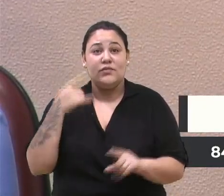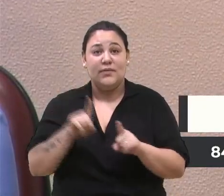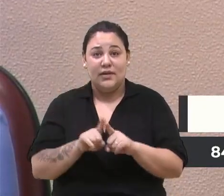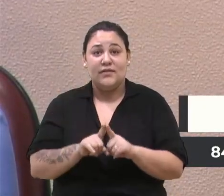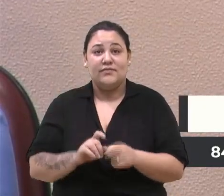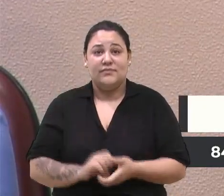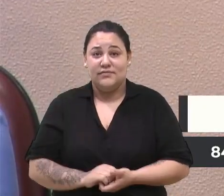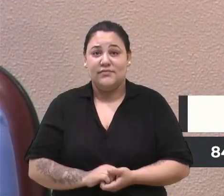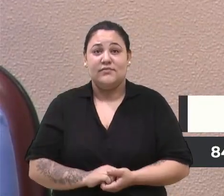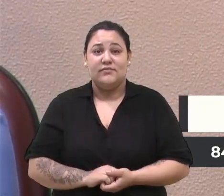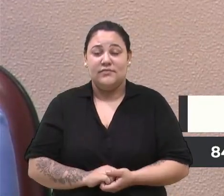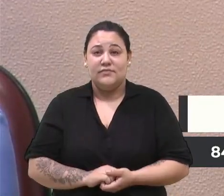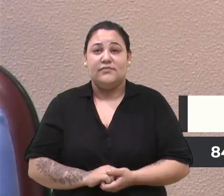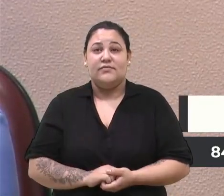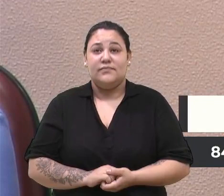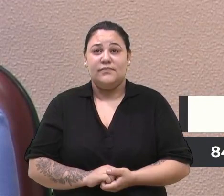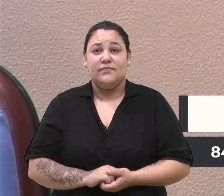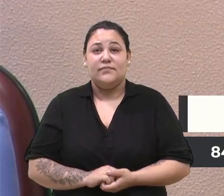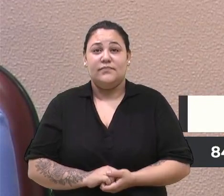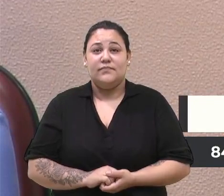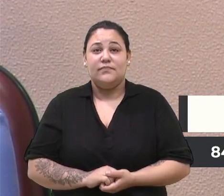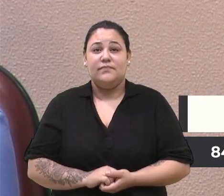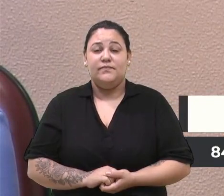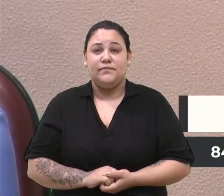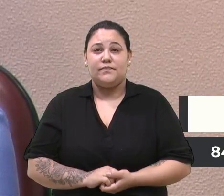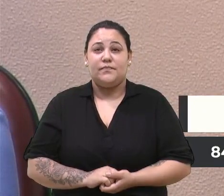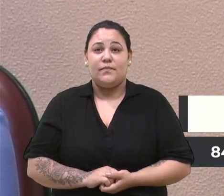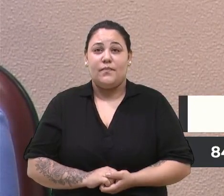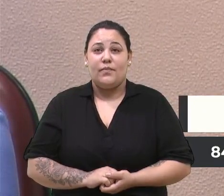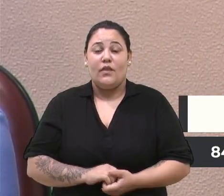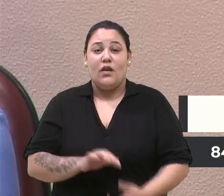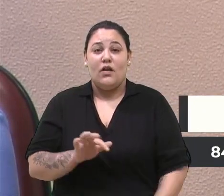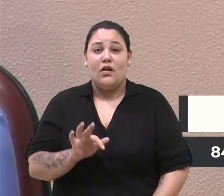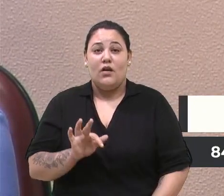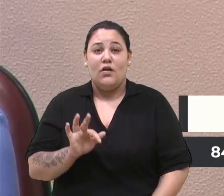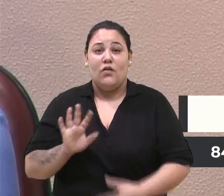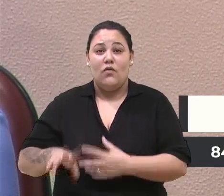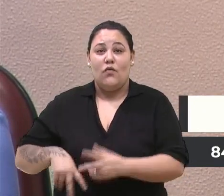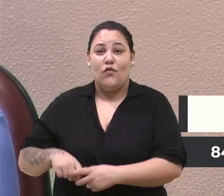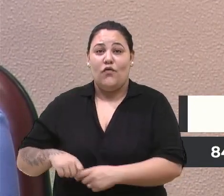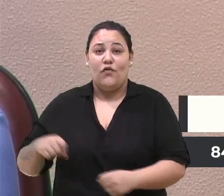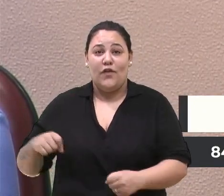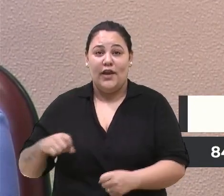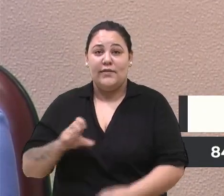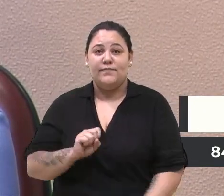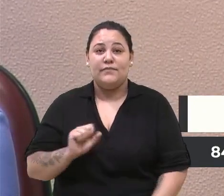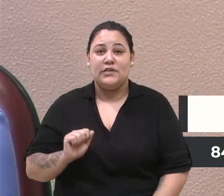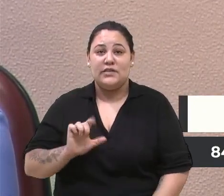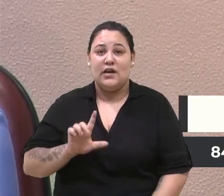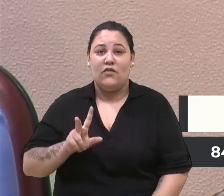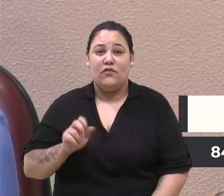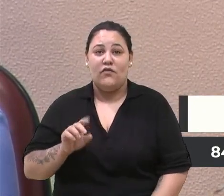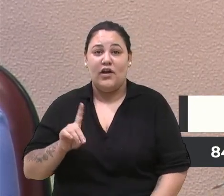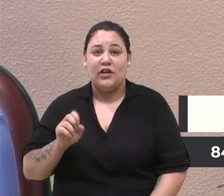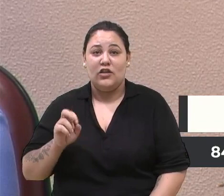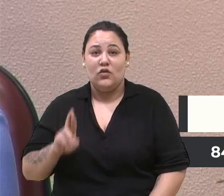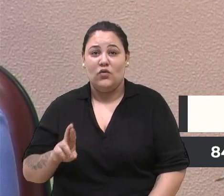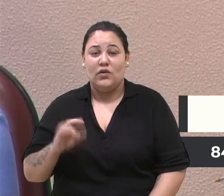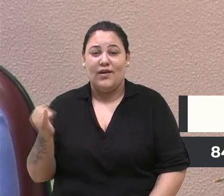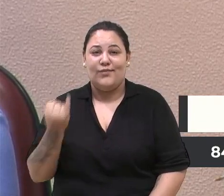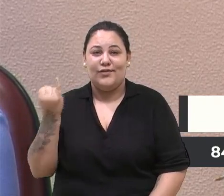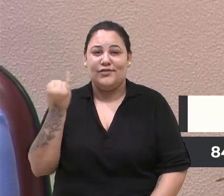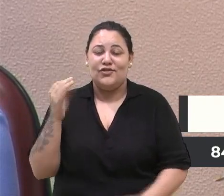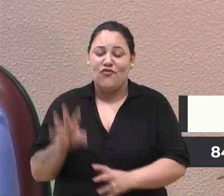O Frei Salvador lá também é importante, vai acolher muitos idosos. Agora, é muito triste quem construiu a nossa